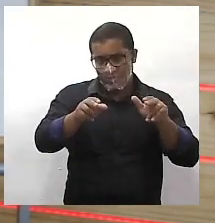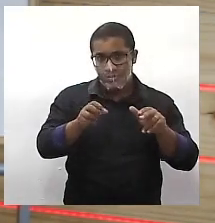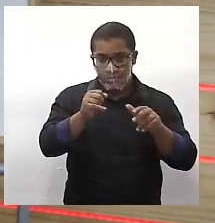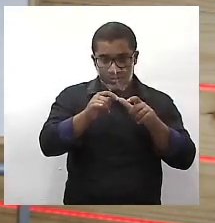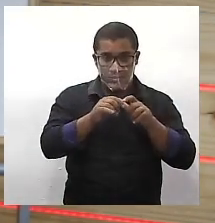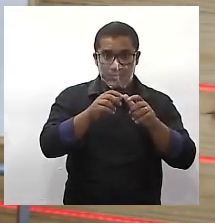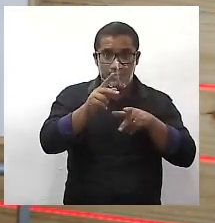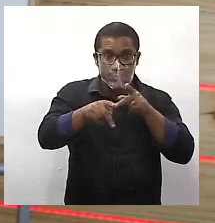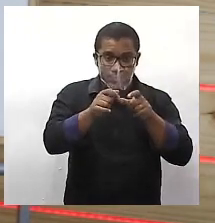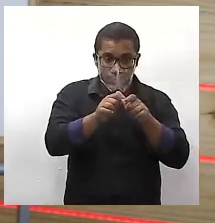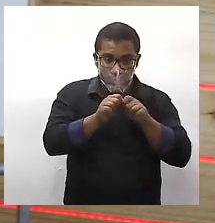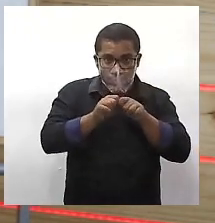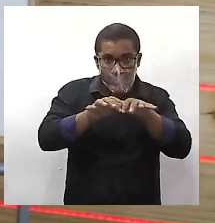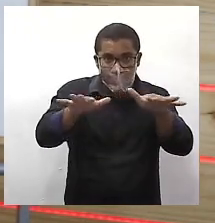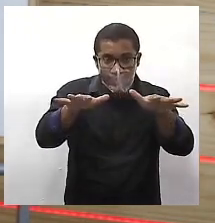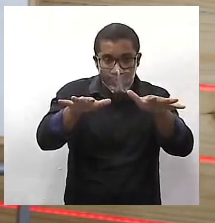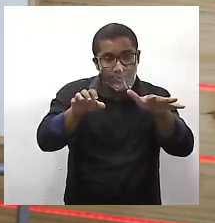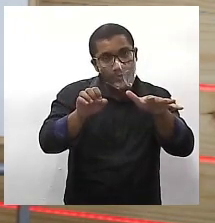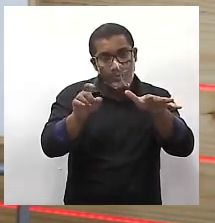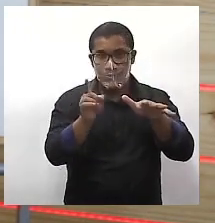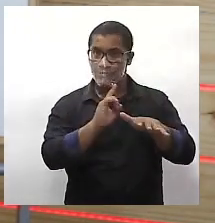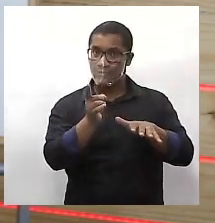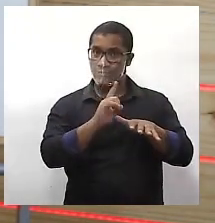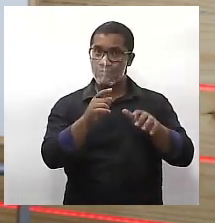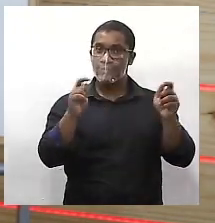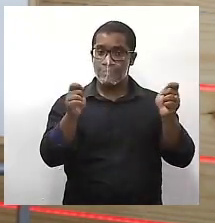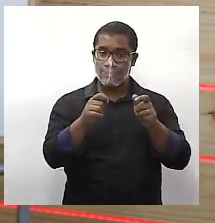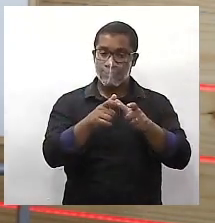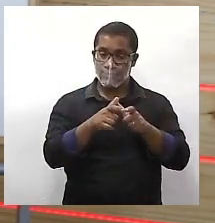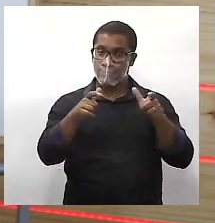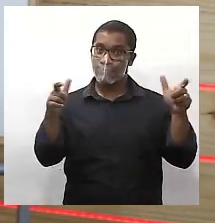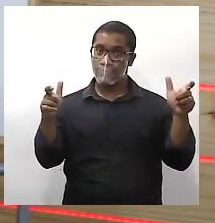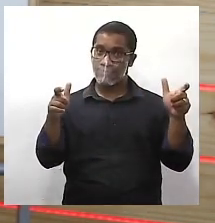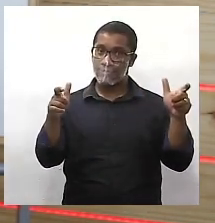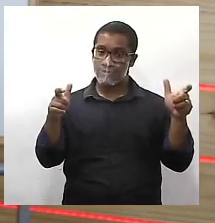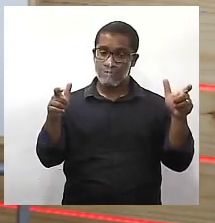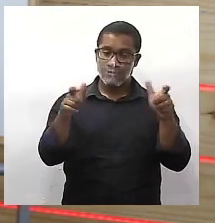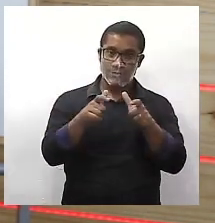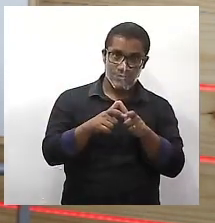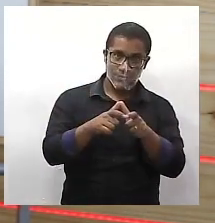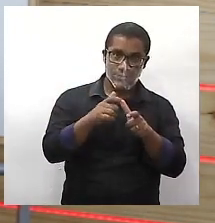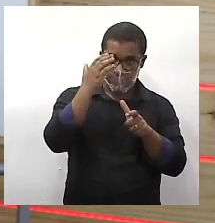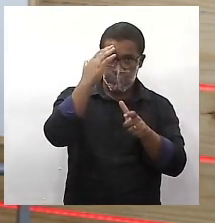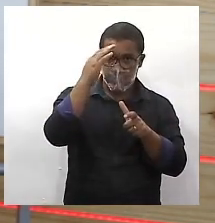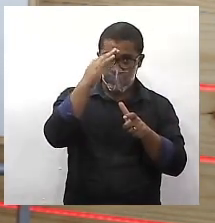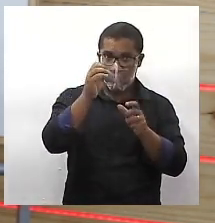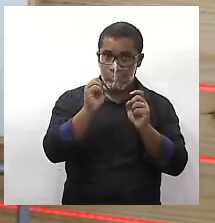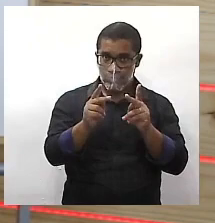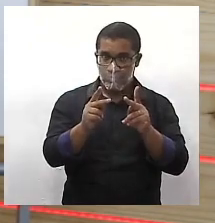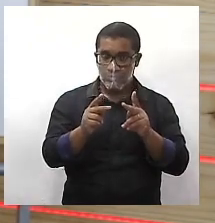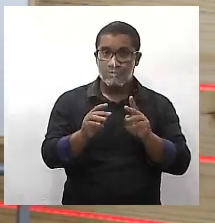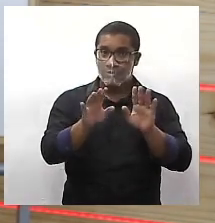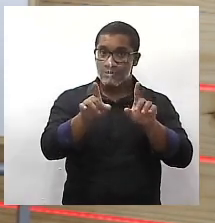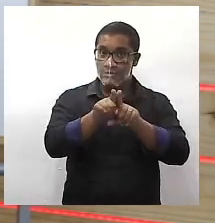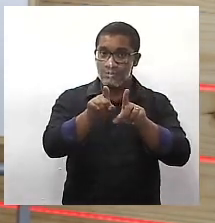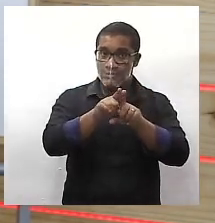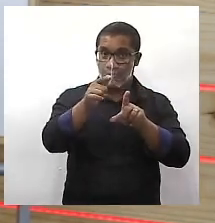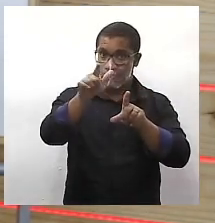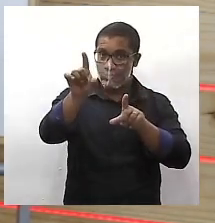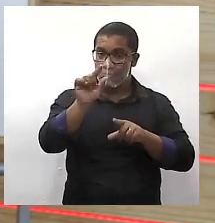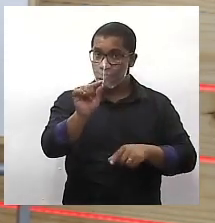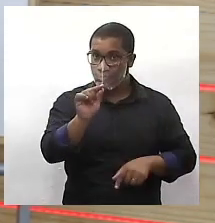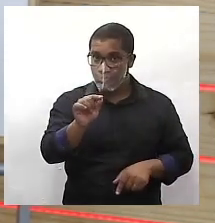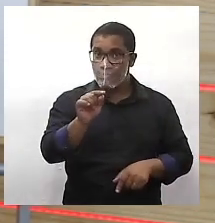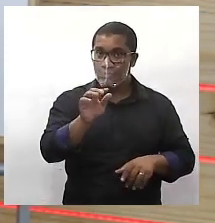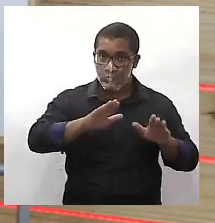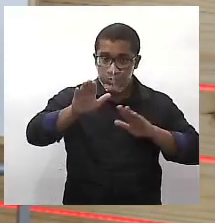uma população ou não, você tem como dizer se essa população está crescendo ou não. Toma cuidado com isso, tá? Ah, e um detalhe, cuidado